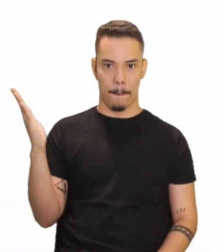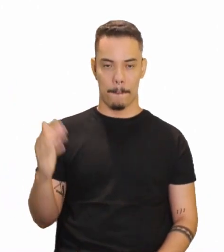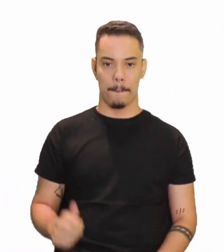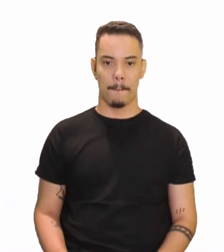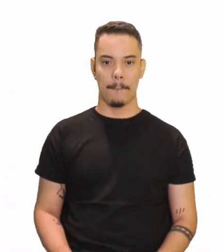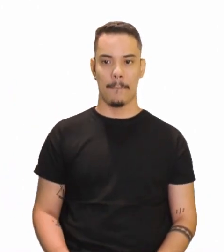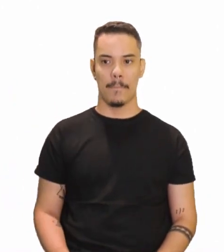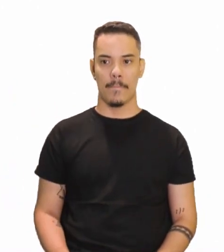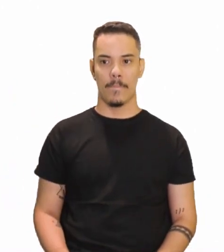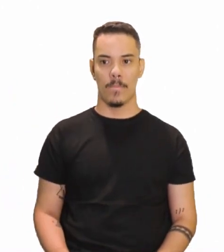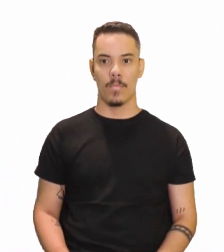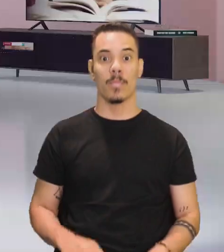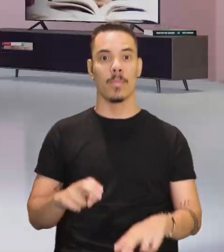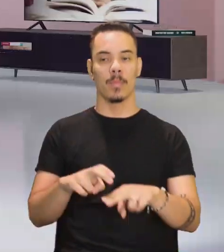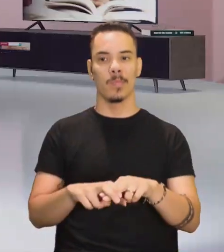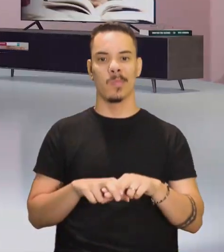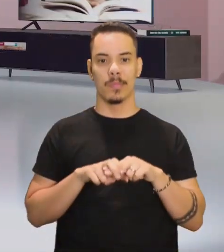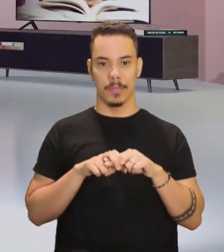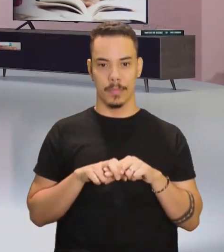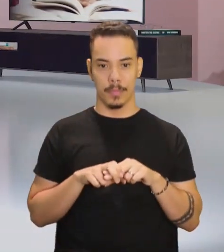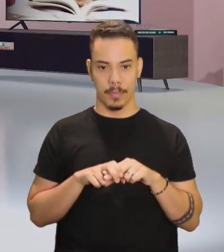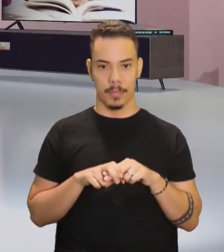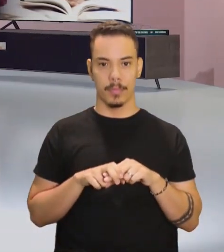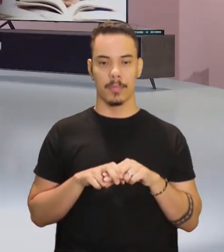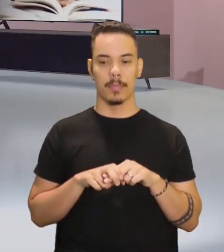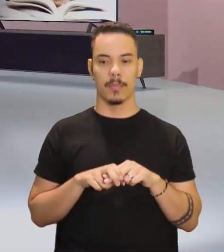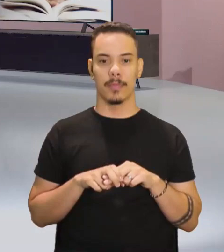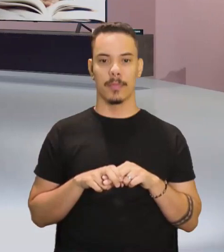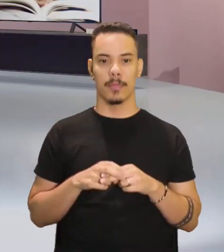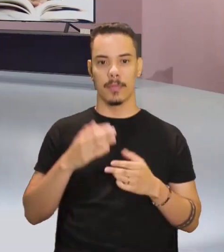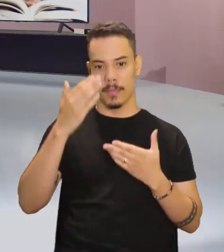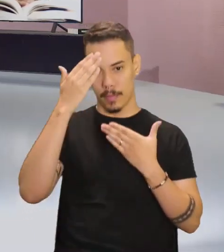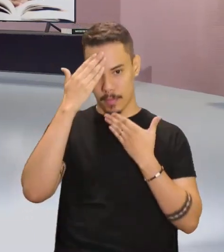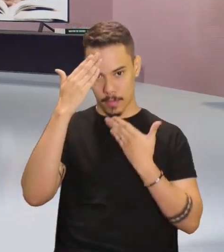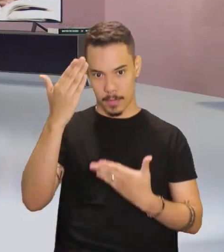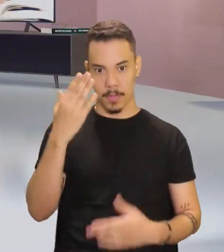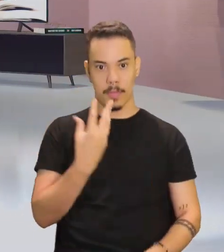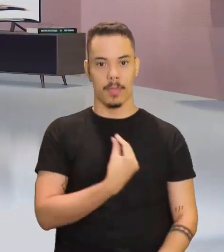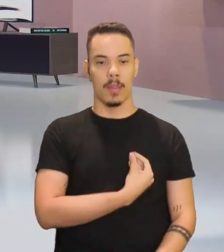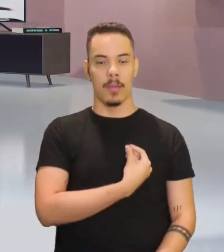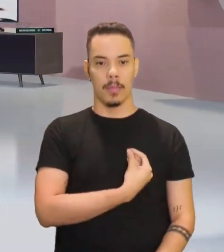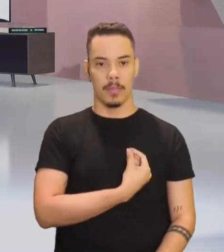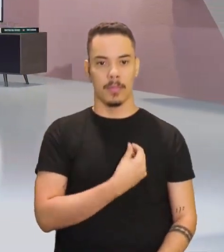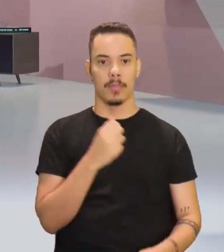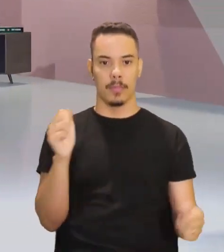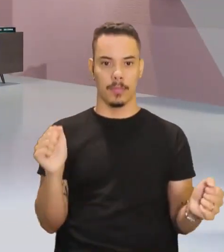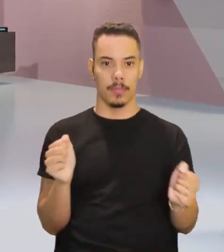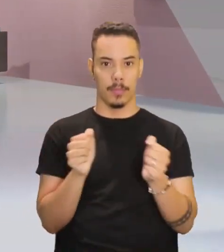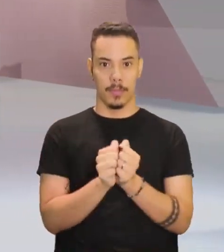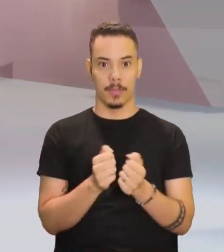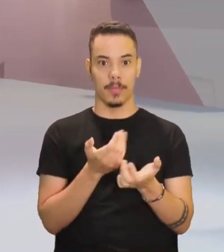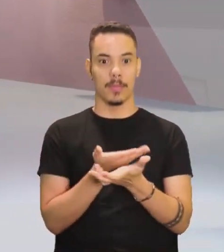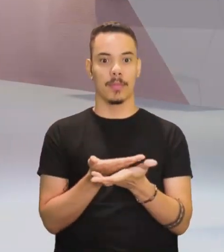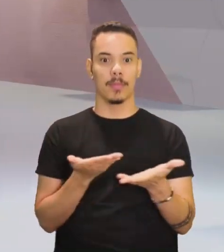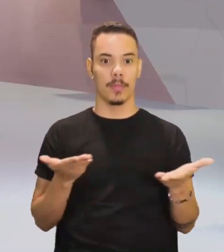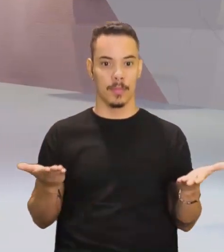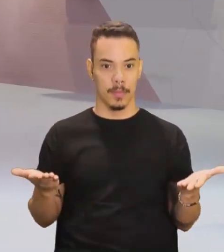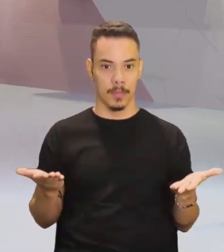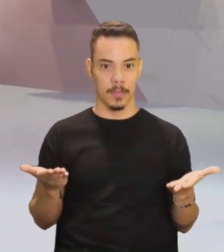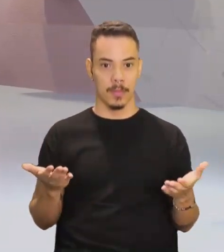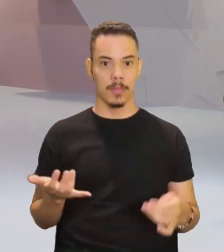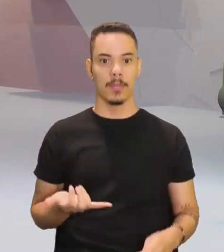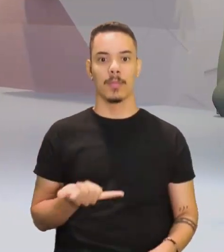Edison então amadinhos Olha só obrigada pela companhia de vocês